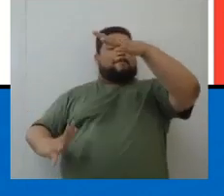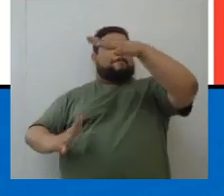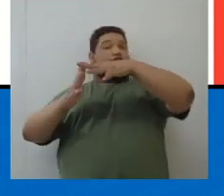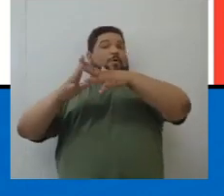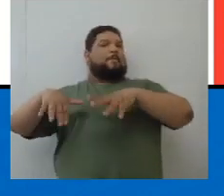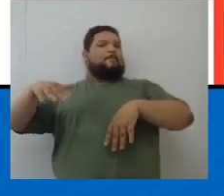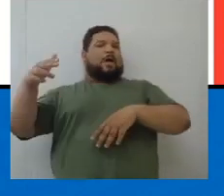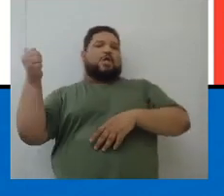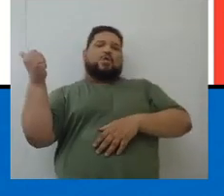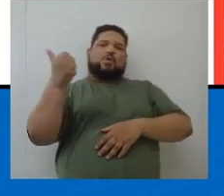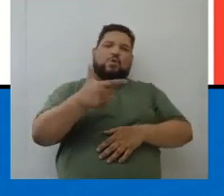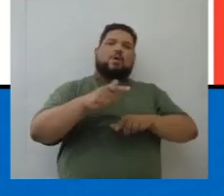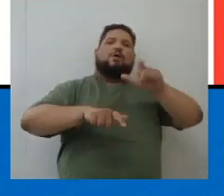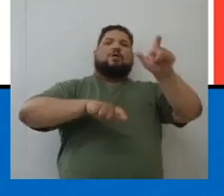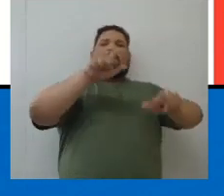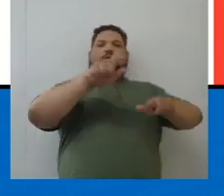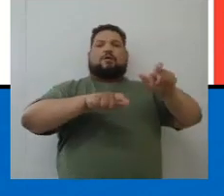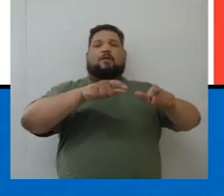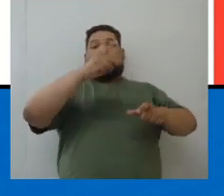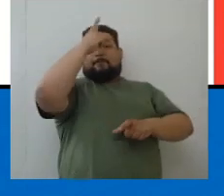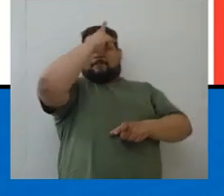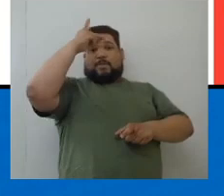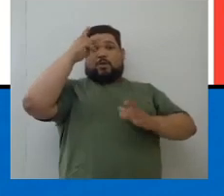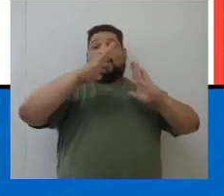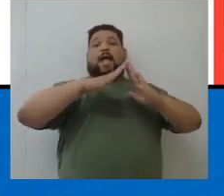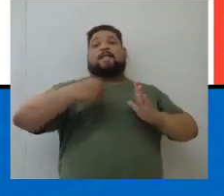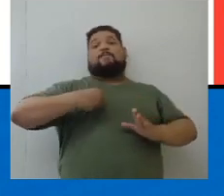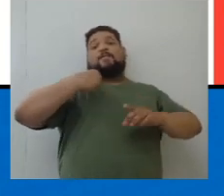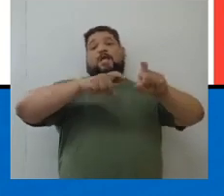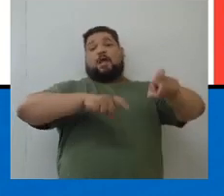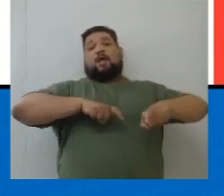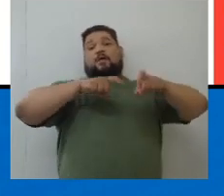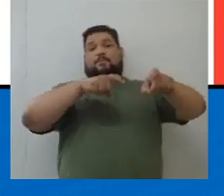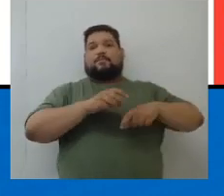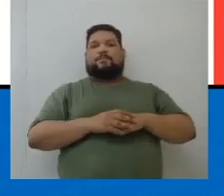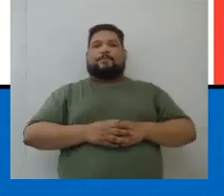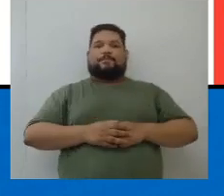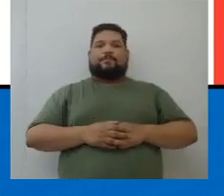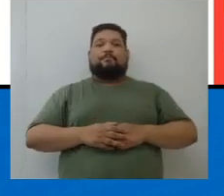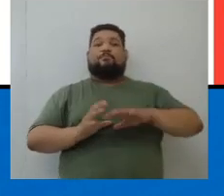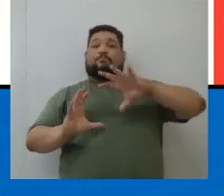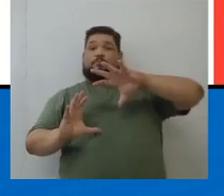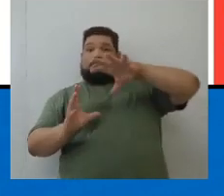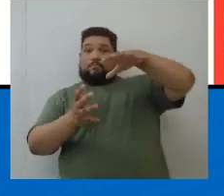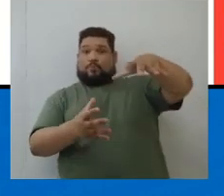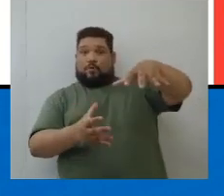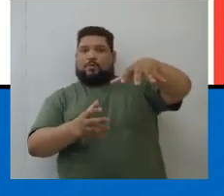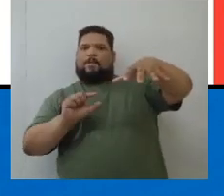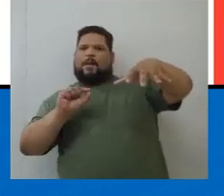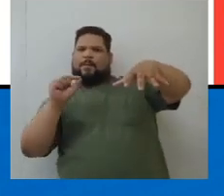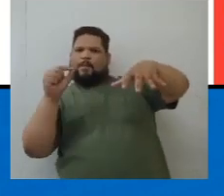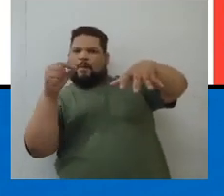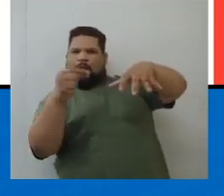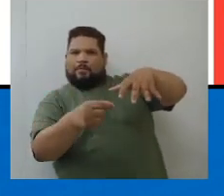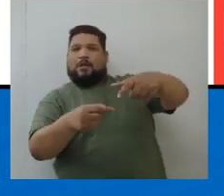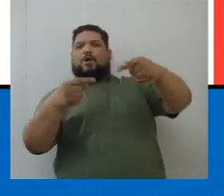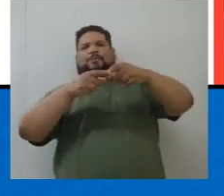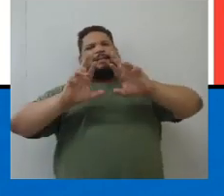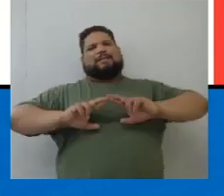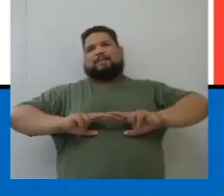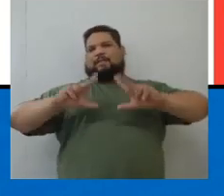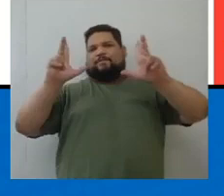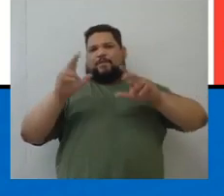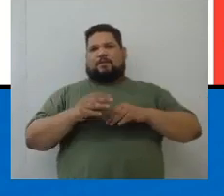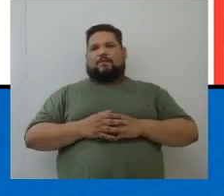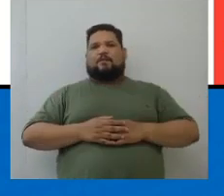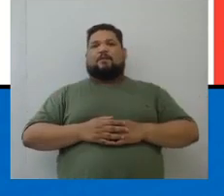a de habitantes da zona rural. E a gente vai observar que no mundo isso obedeceu escalas diferenciadas. Enquanto